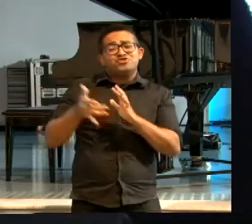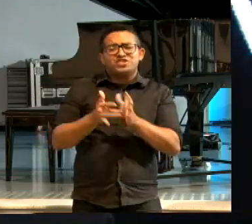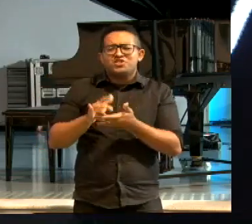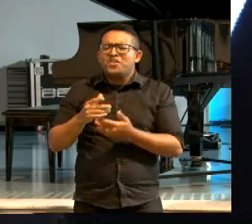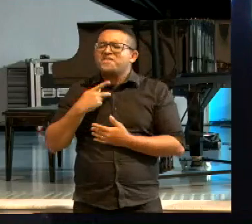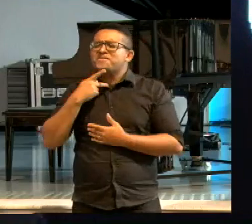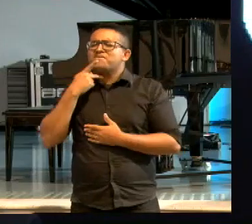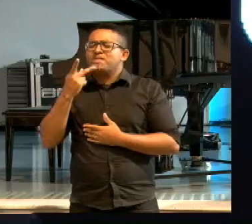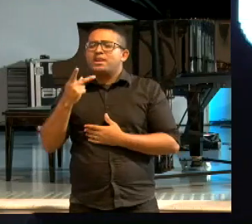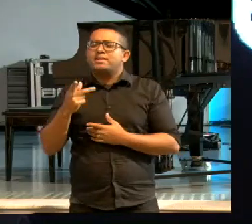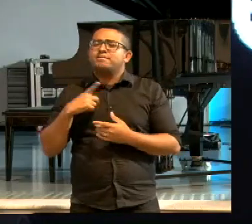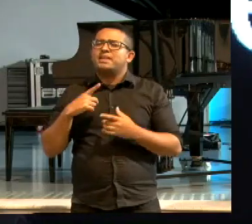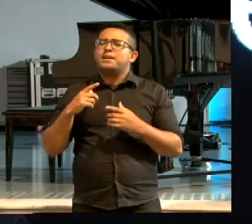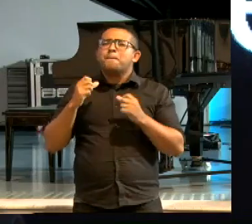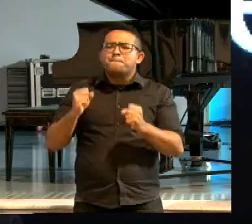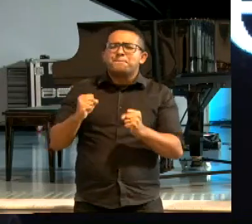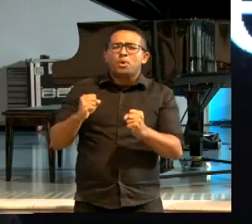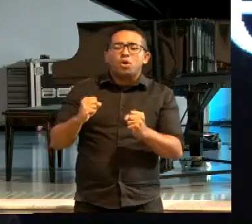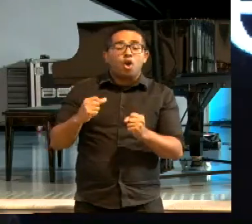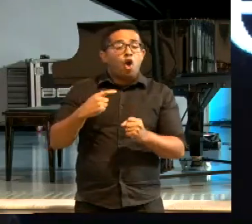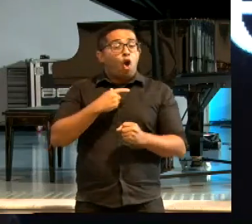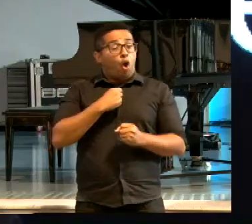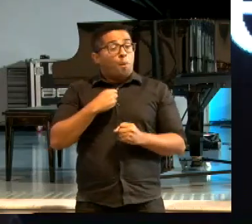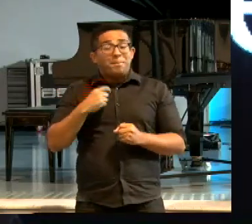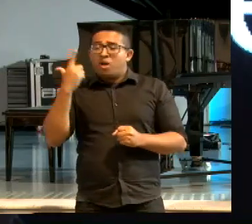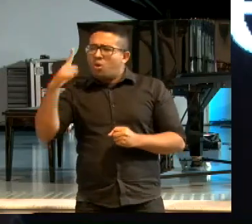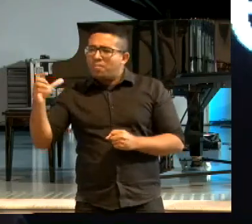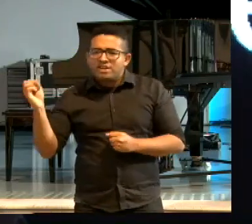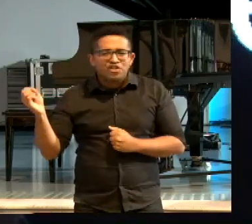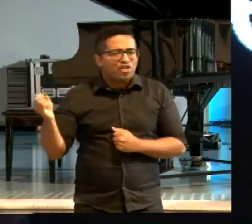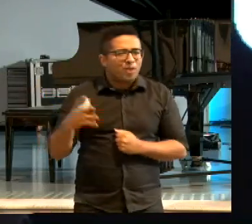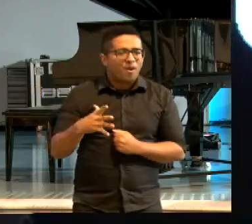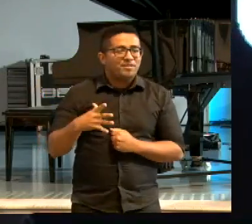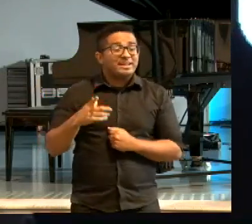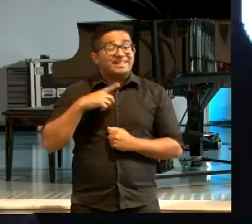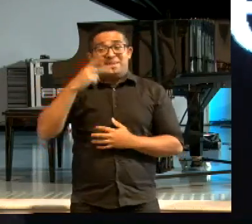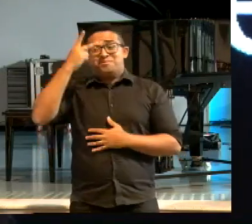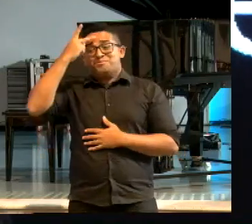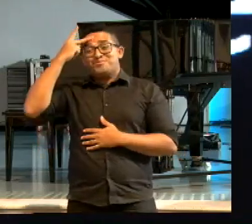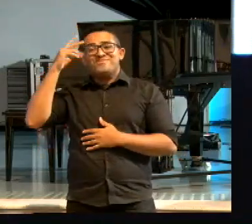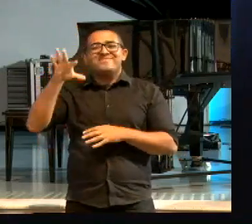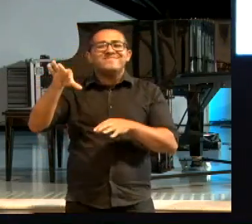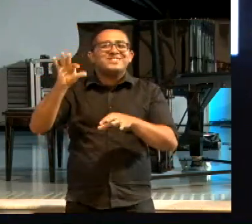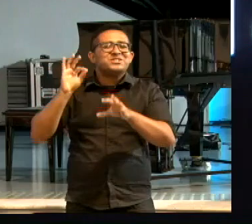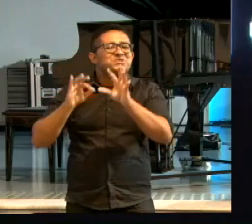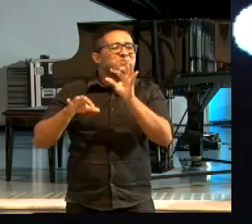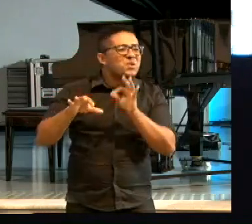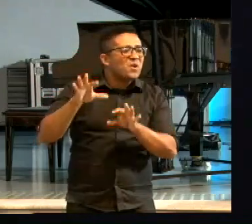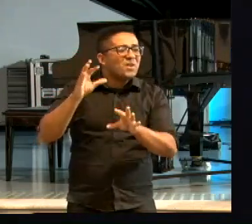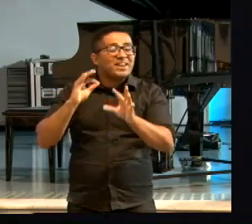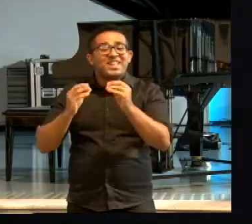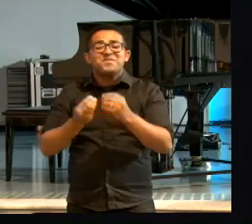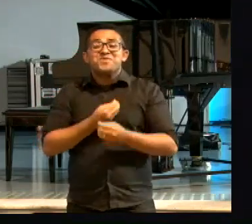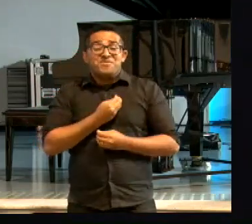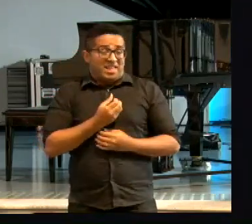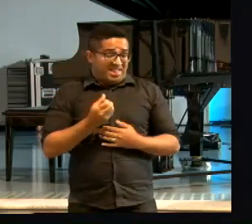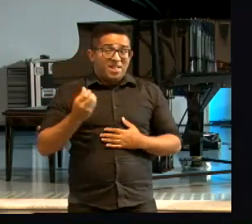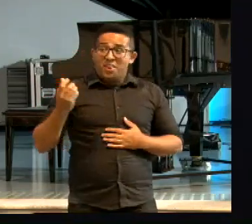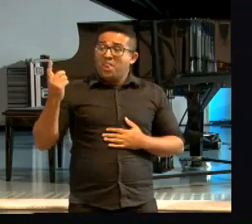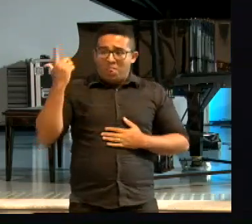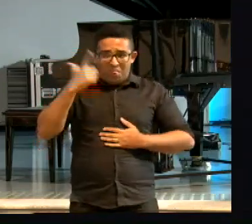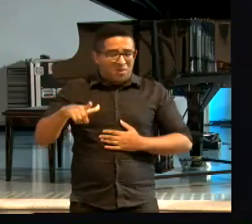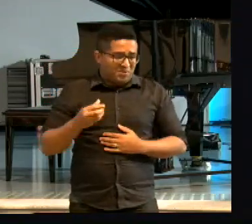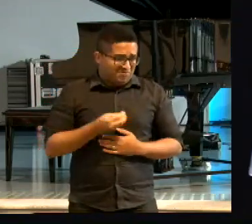sobre a possibilidade de alguém ter uma roupa completamente nova, tem gente escolhendo, em vez de viver de renovo, ele